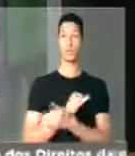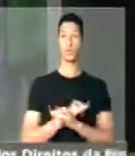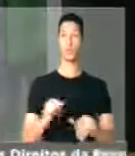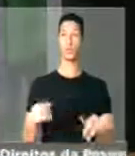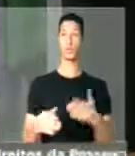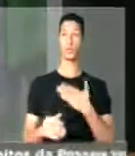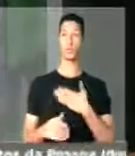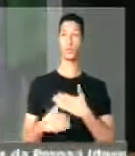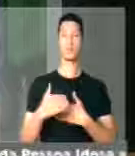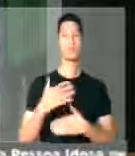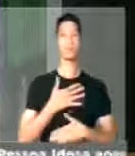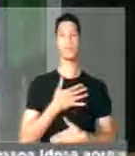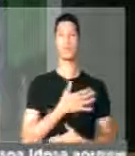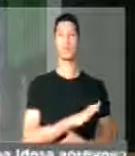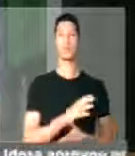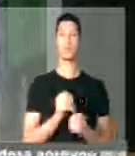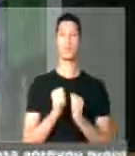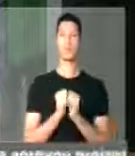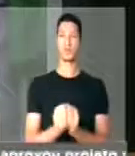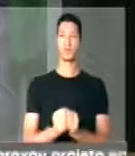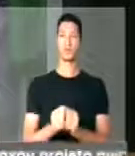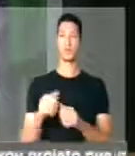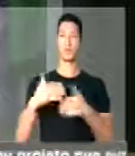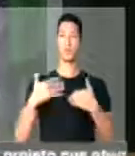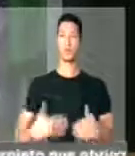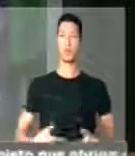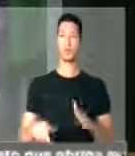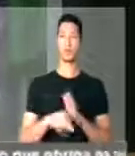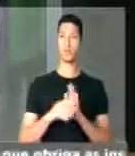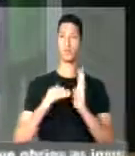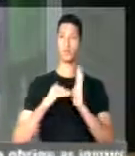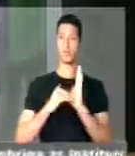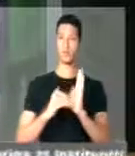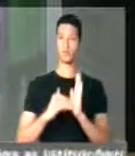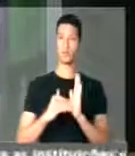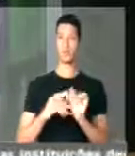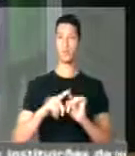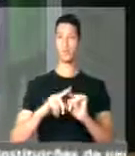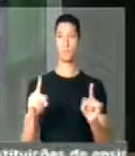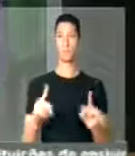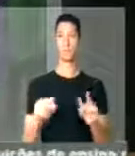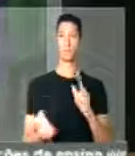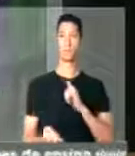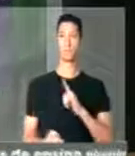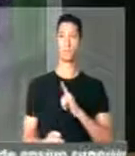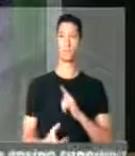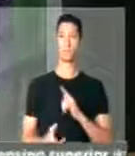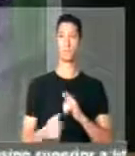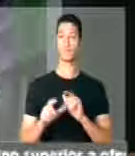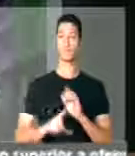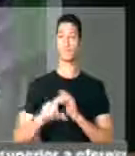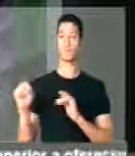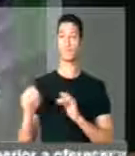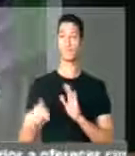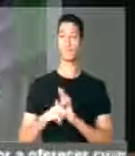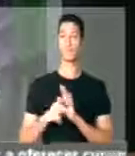registrei o meu desagrado com esse comportamento do Senado, mas tivemos uma